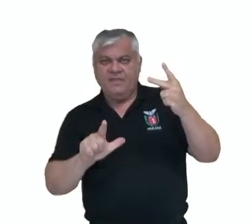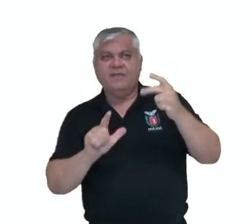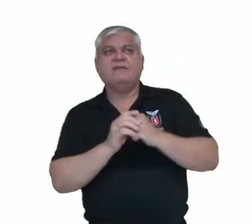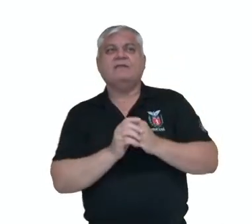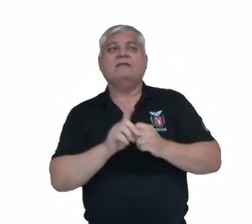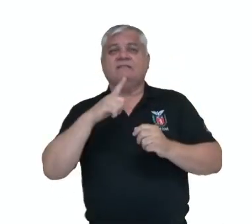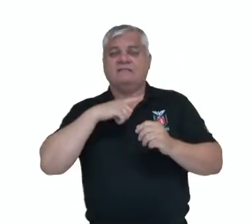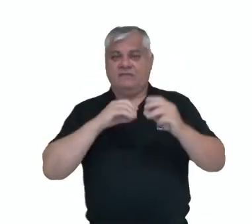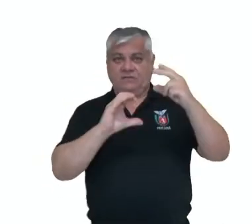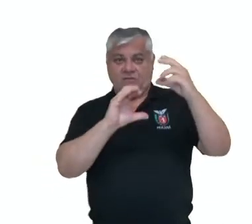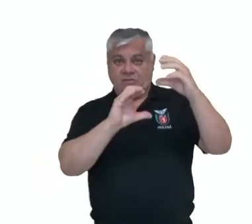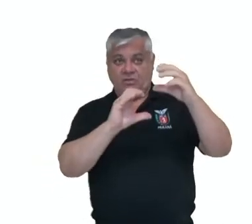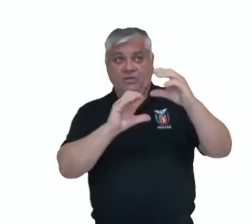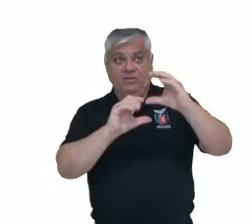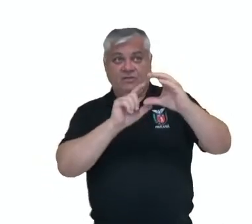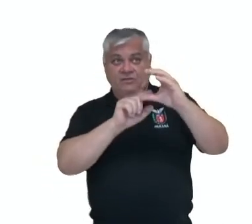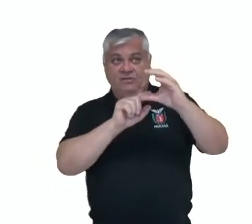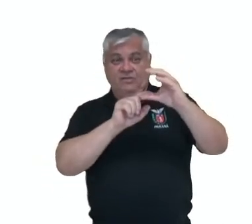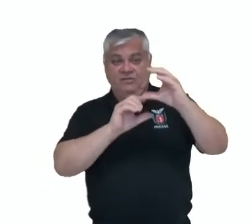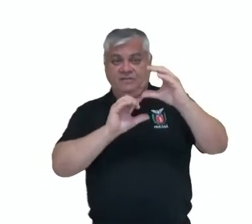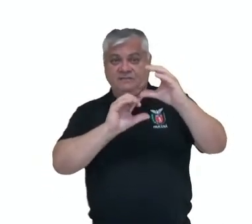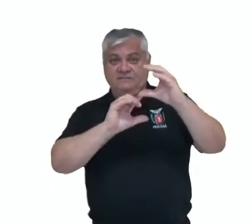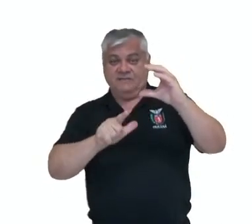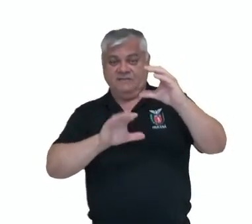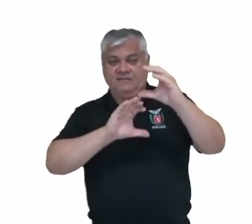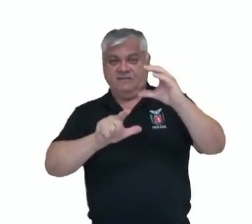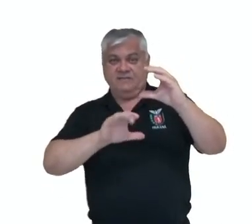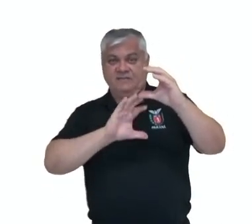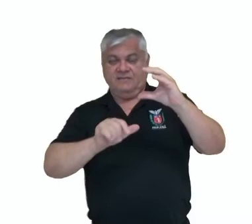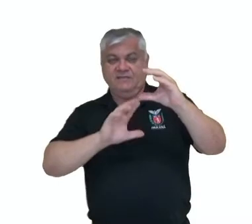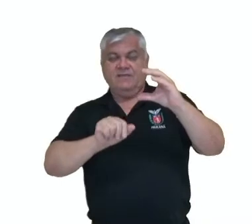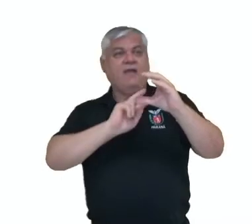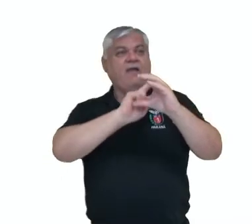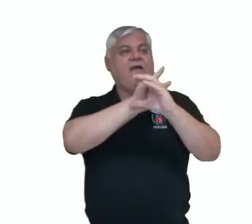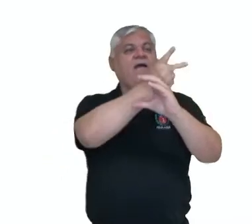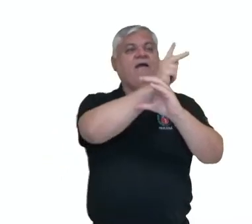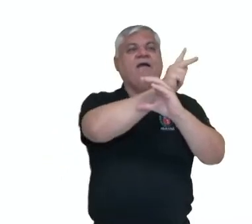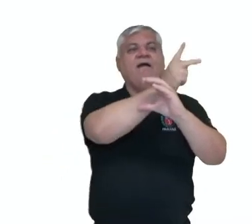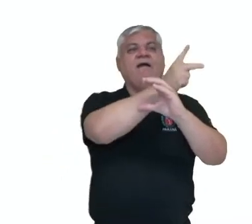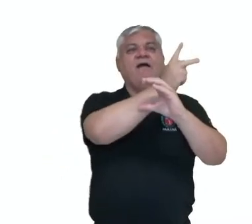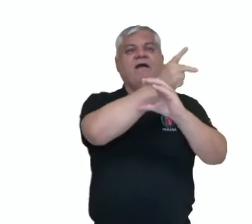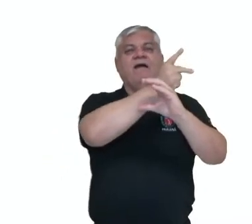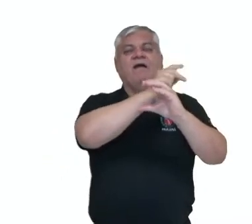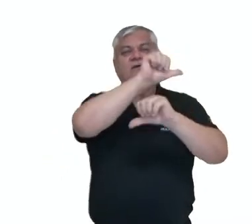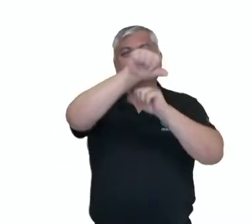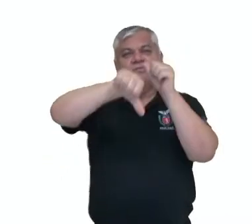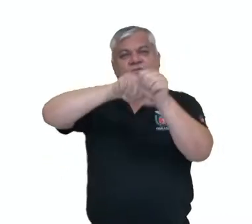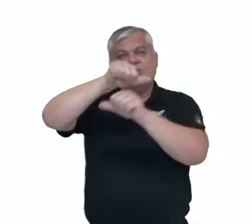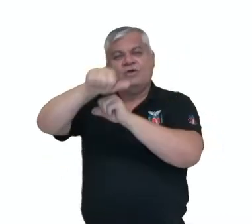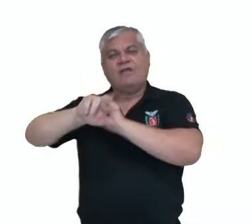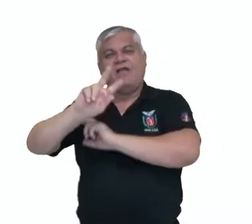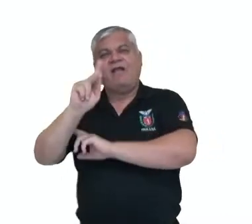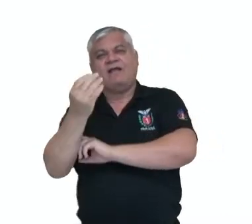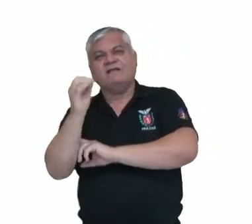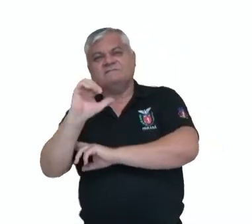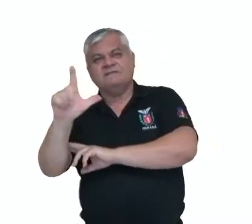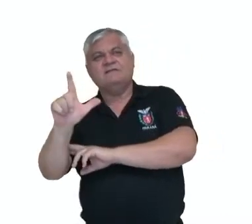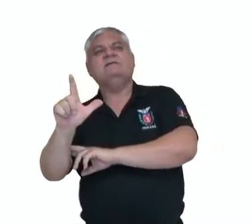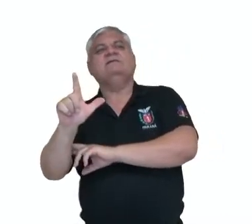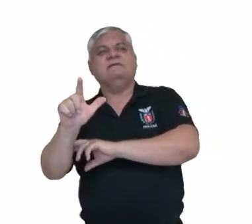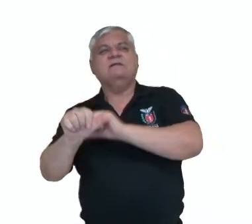ter o cloro capturando o hidrogênio, sendo eliminado em forma de cloreto de